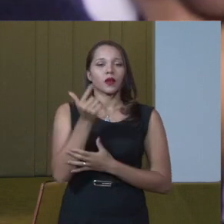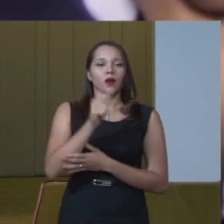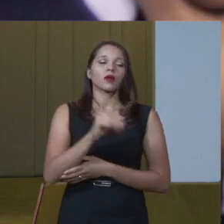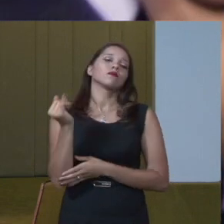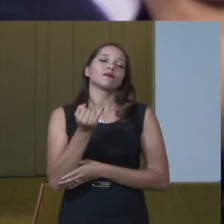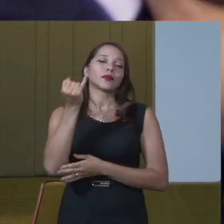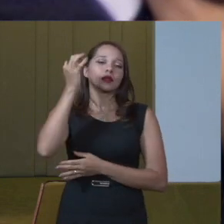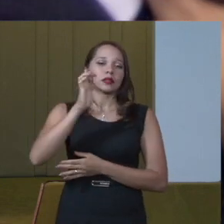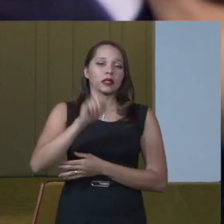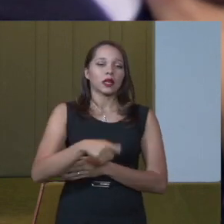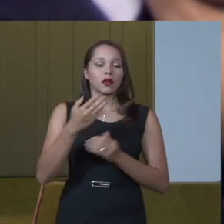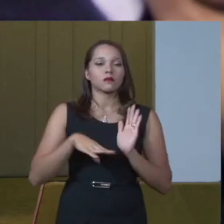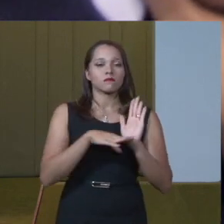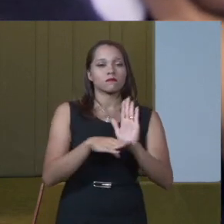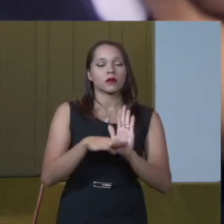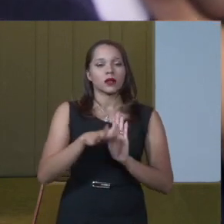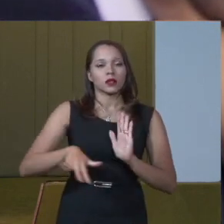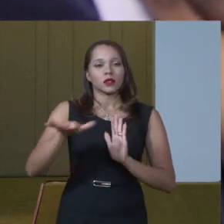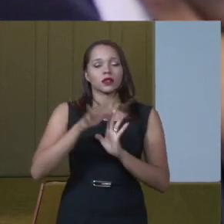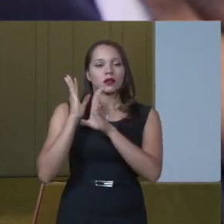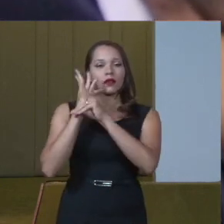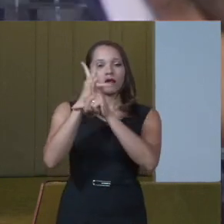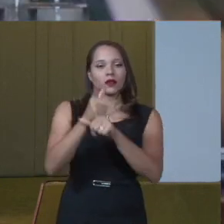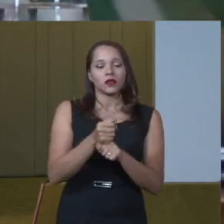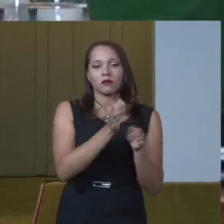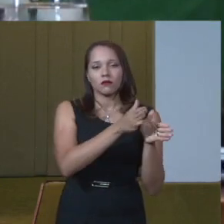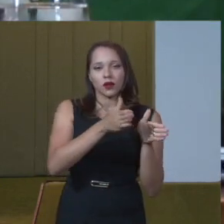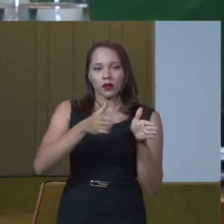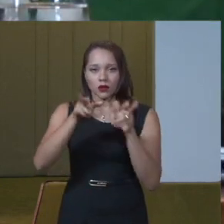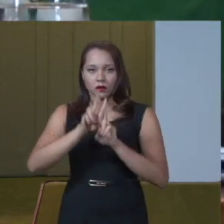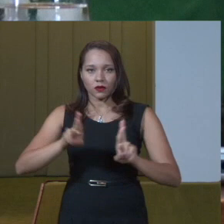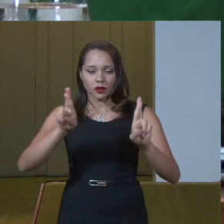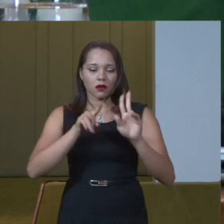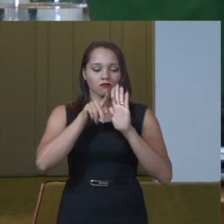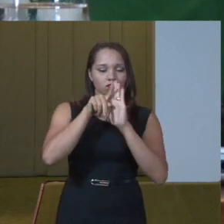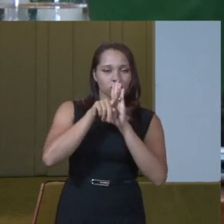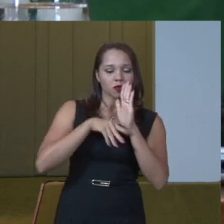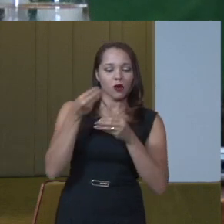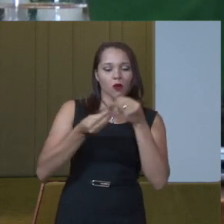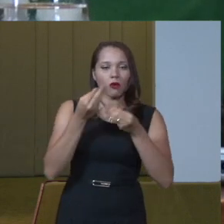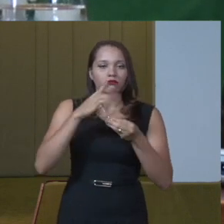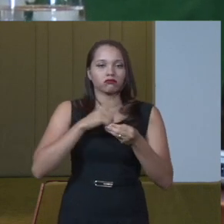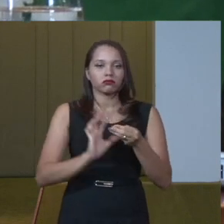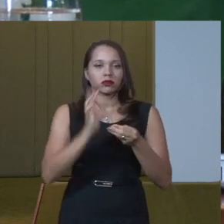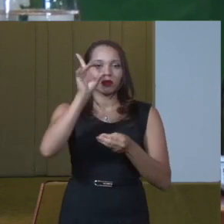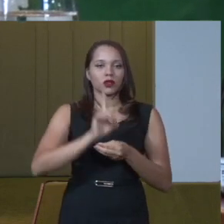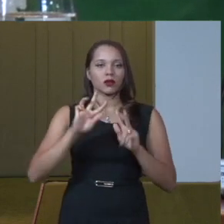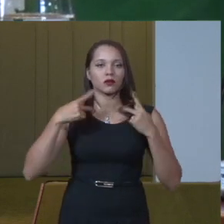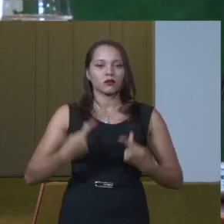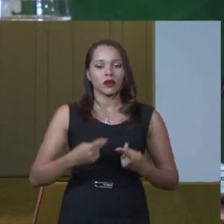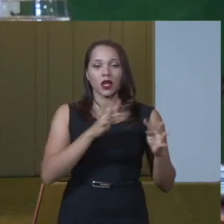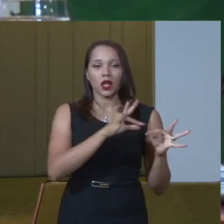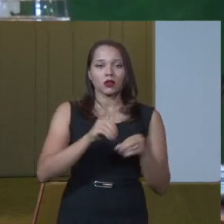na nossa contribuição para o mecanismo de revisão periódica universal, exame da situação dos direitos humanos em todos os